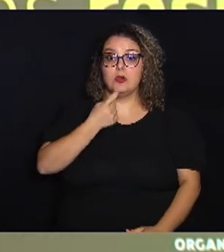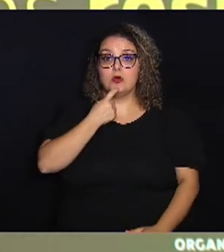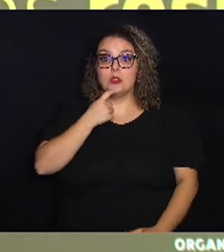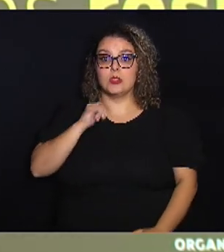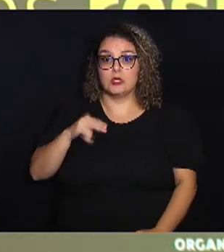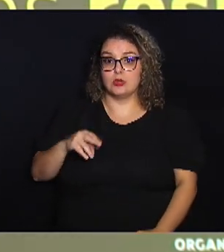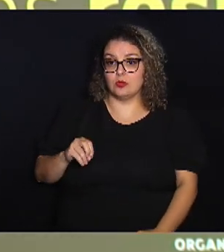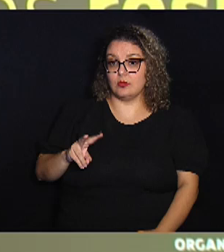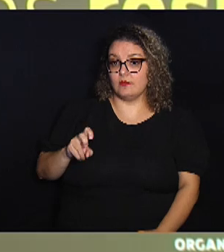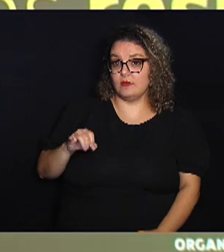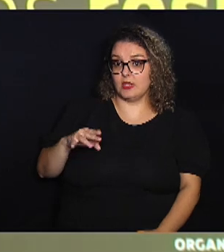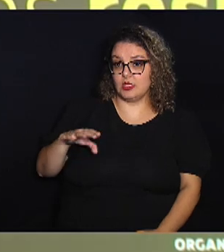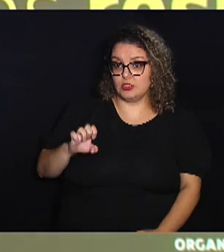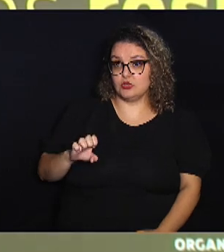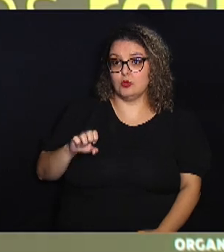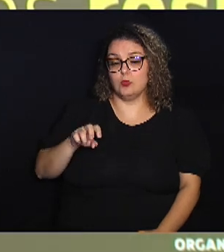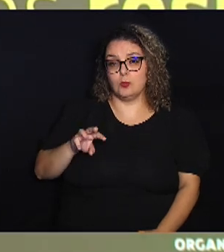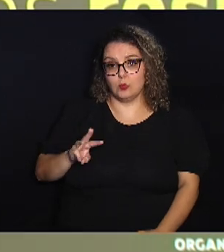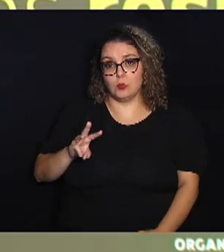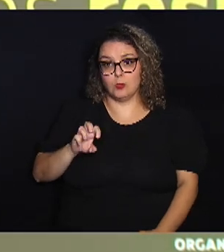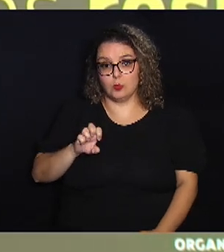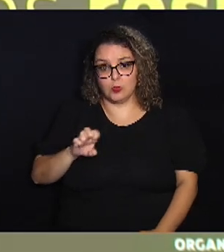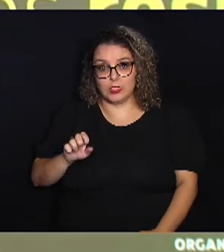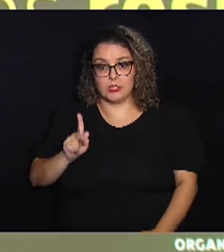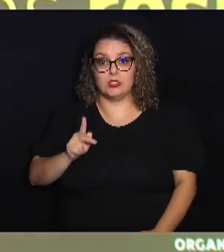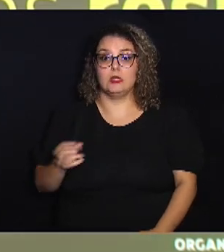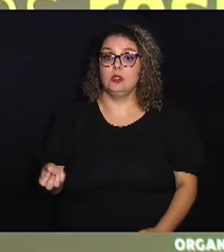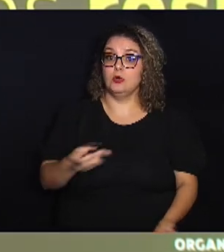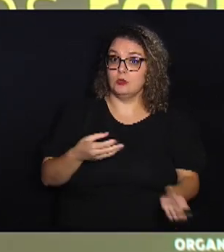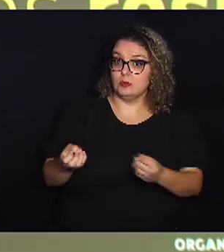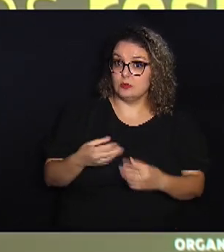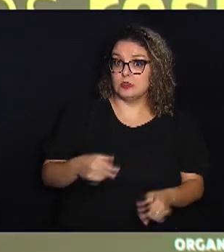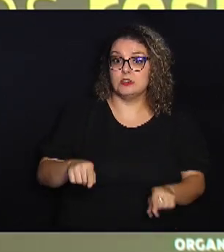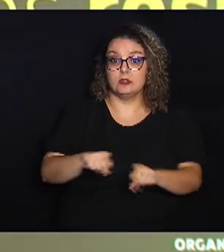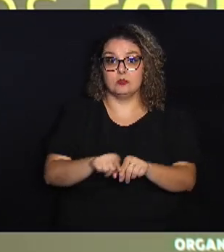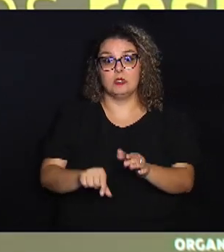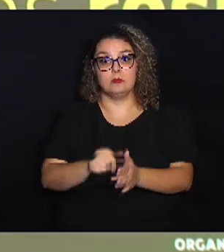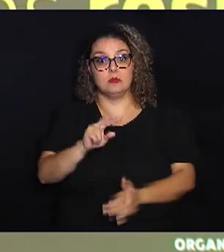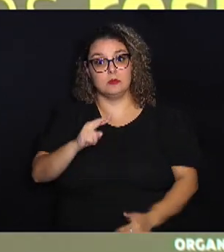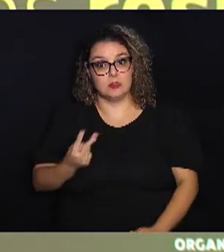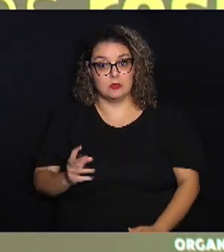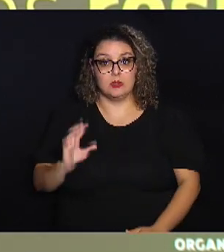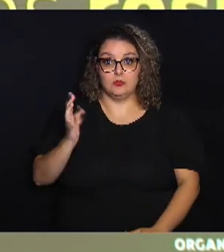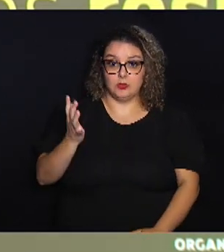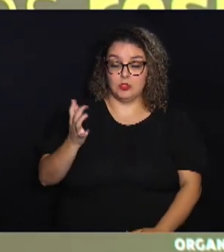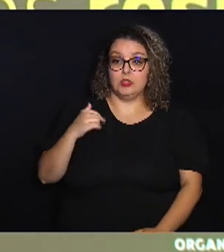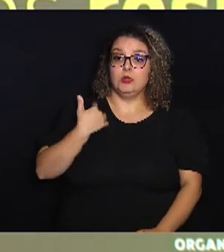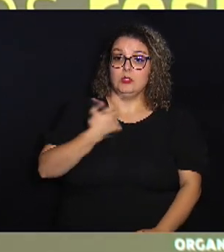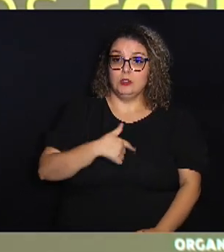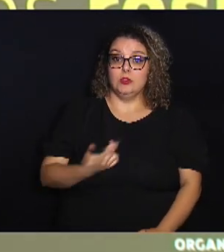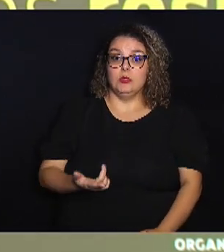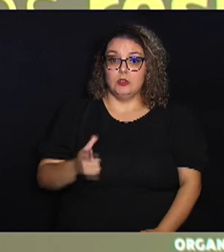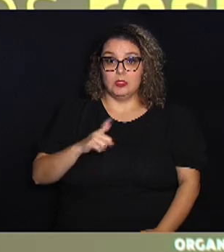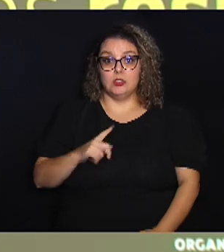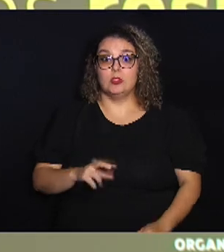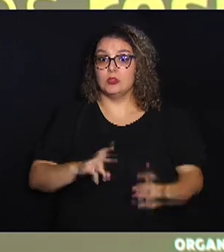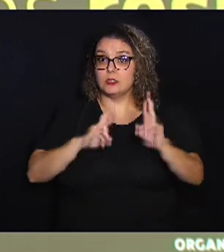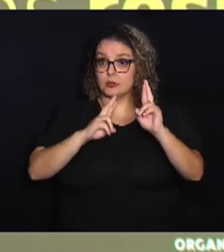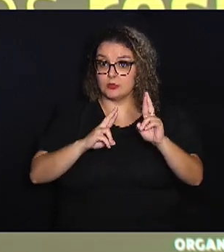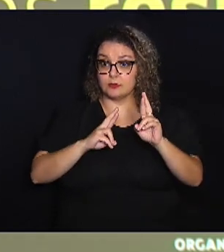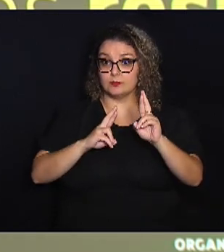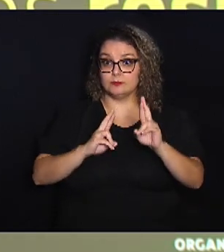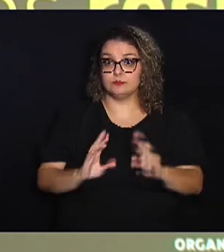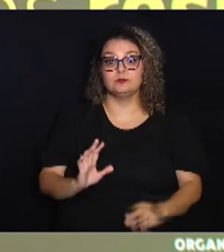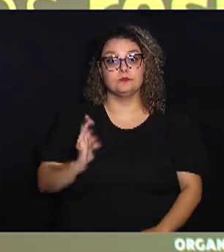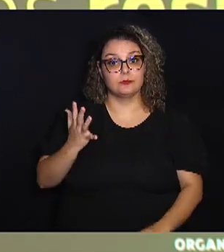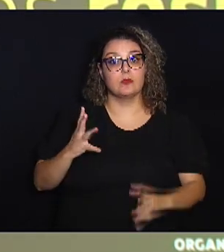Innovation Week, que é um grande evento de inovação que acontece pela primeira vez e que a gente tem a expectativa de que aconteça